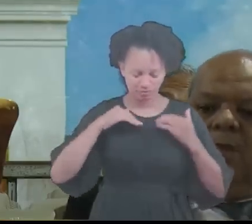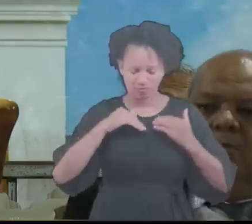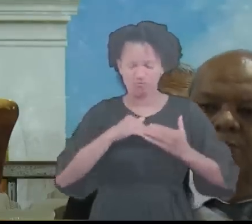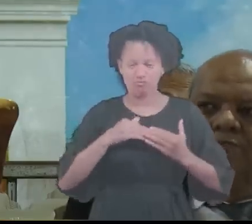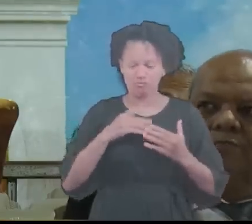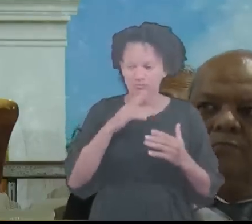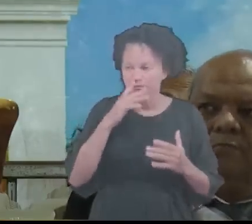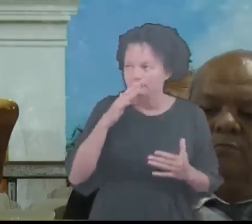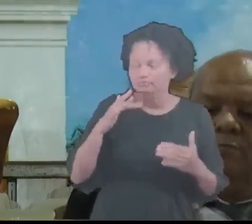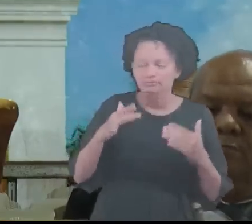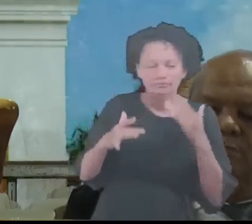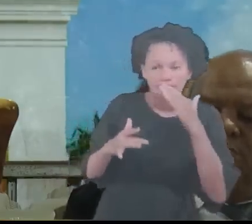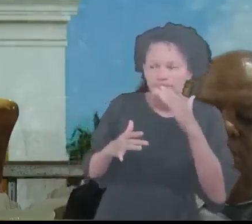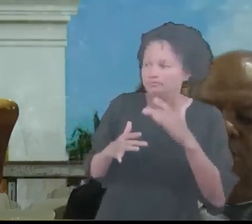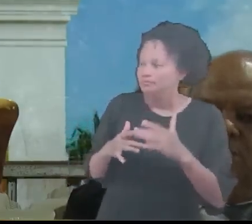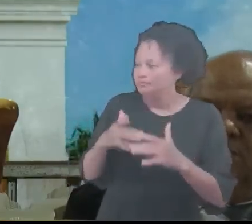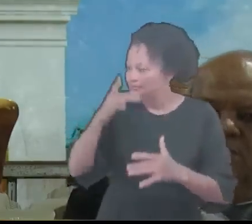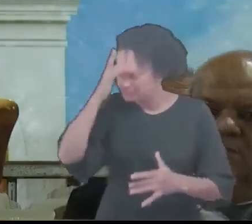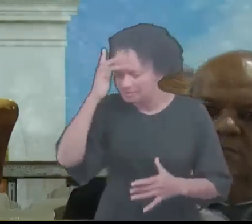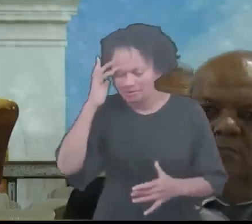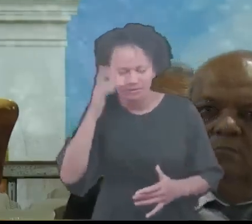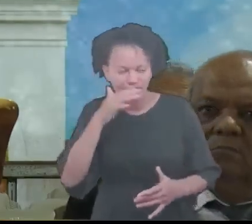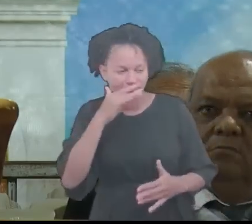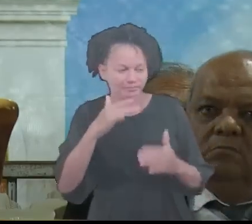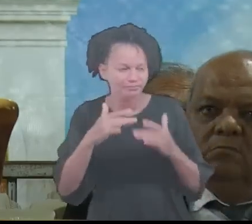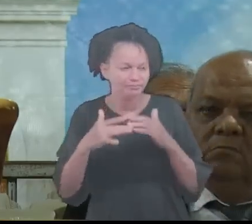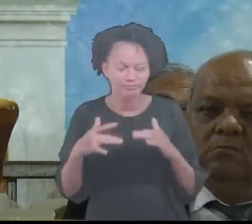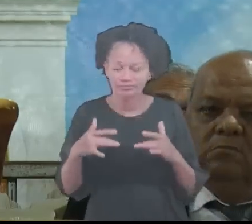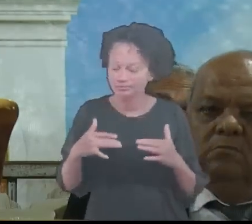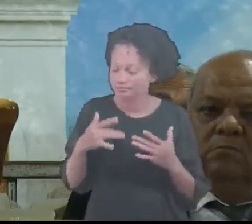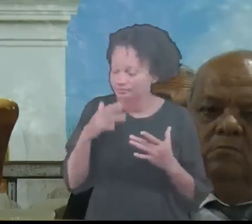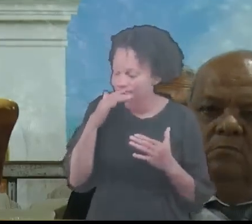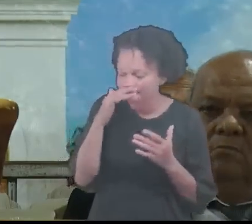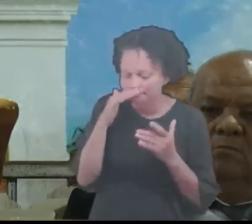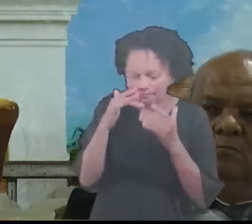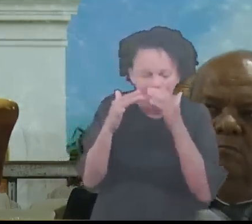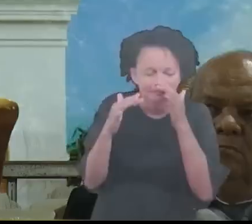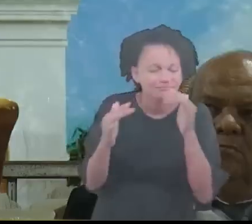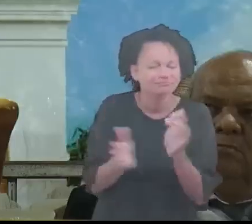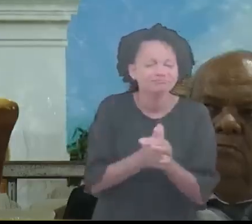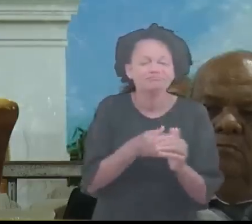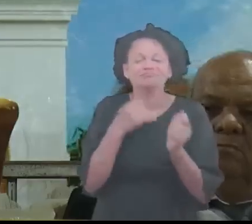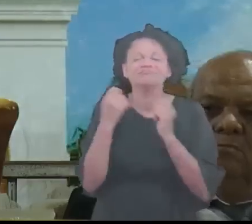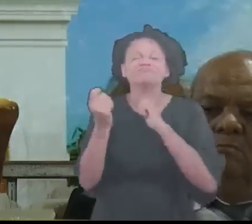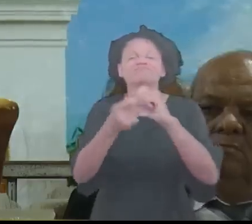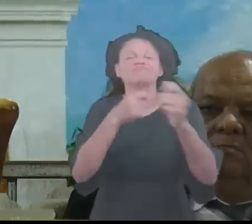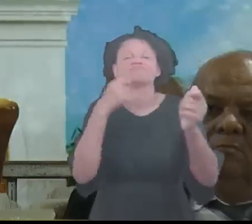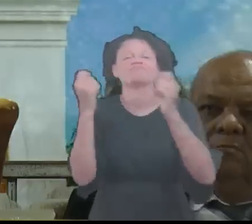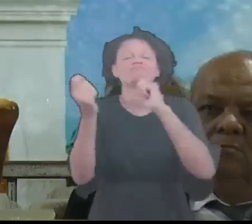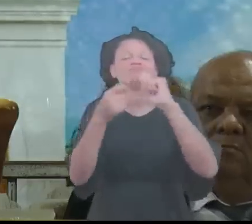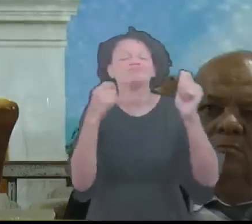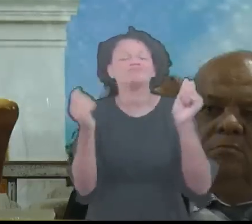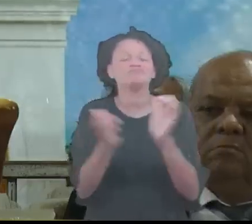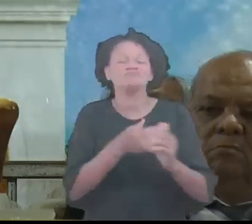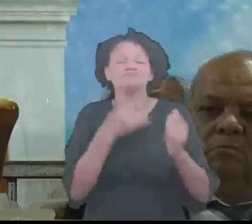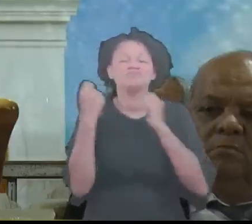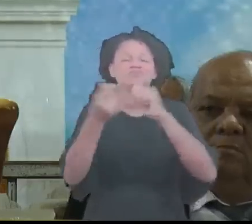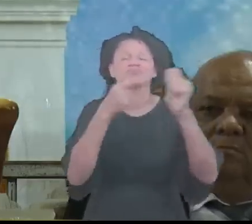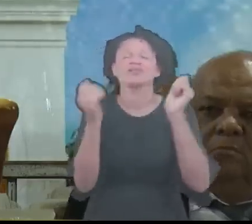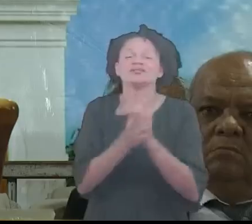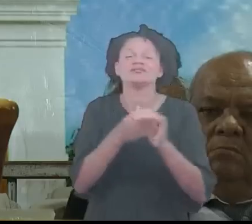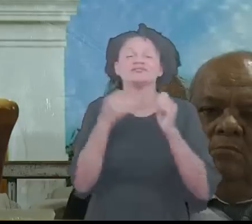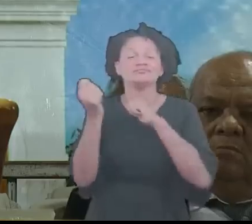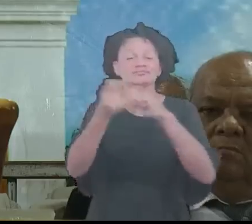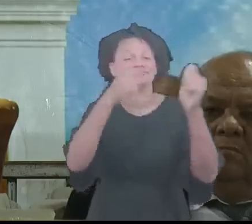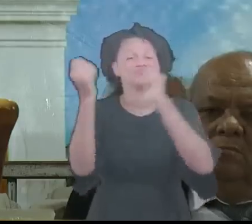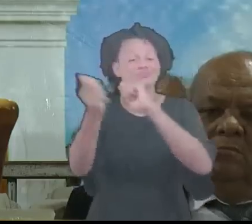alguém está com mirra passando. Porque o cheiro da mirra. Aleluia. Aleluia, aleluia,